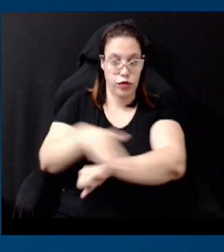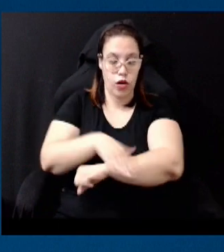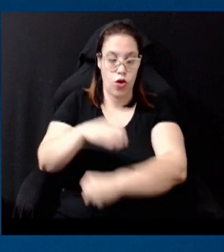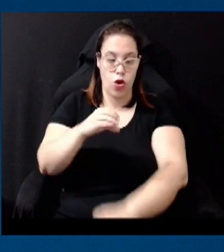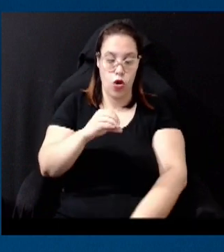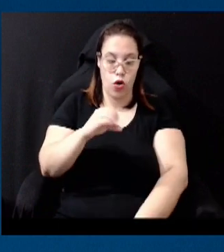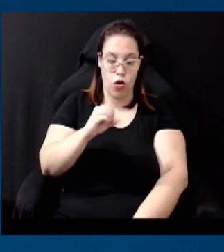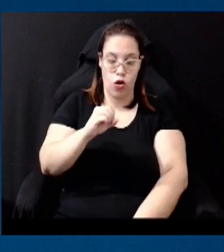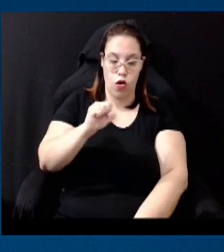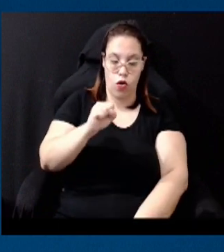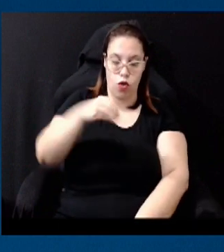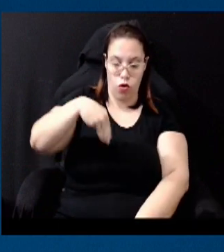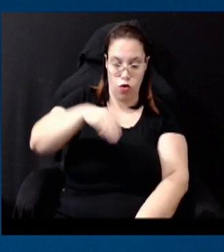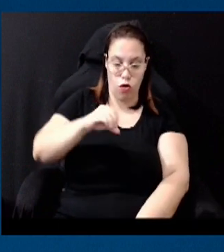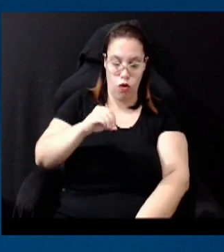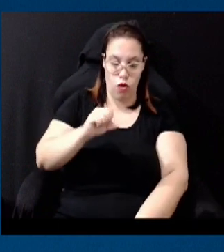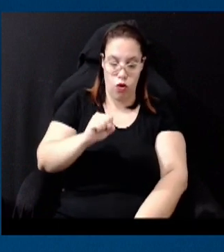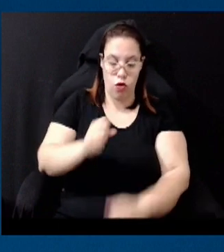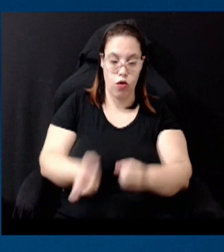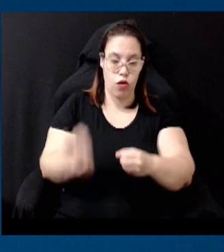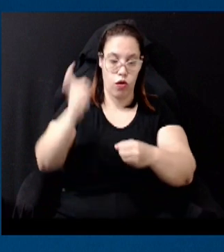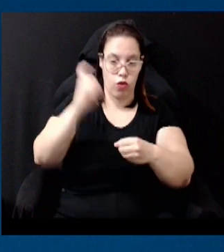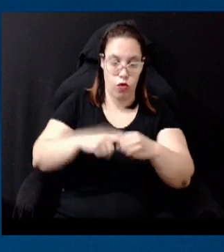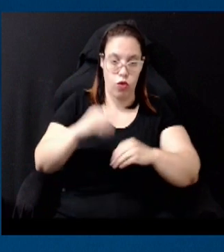como retoma a manutenção do nome